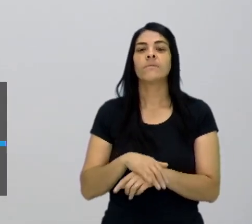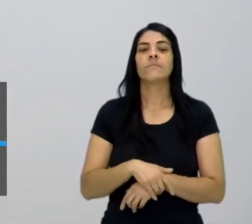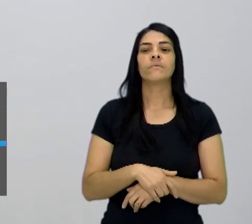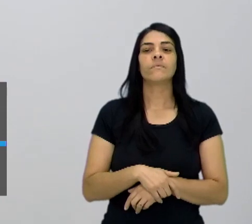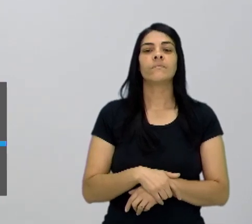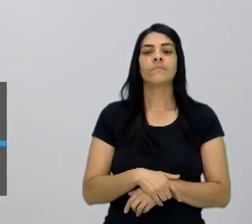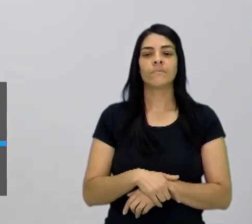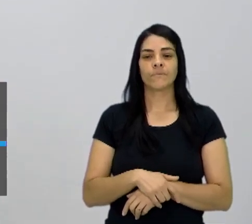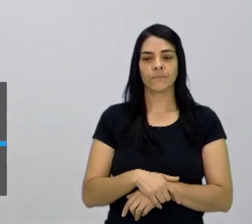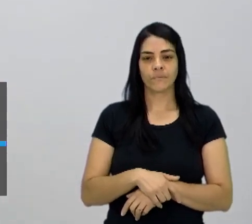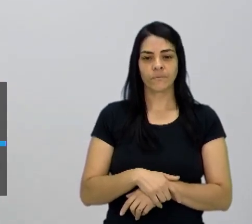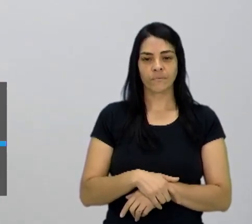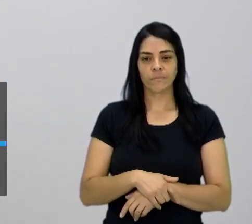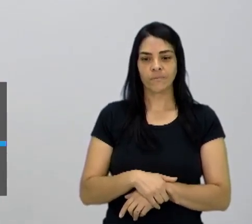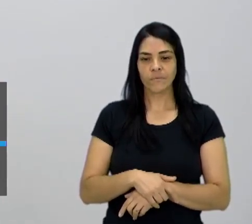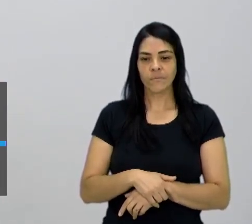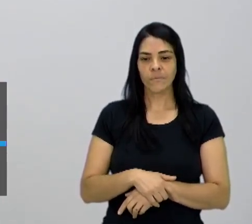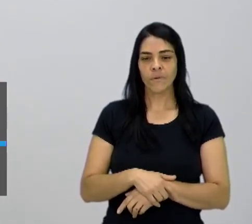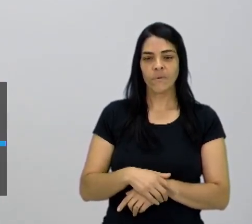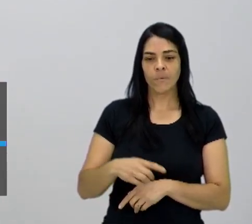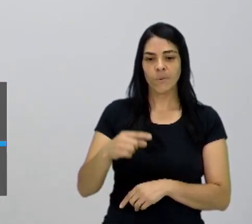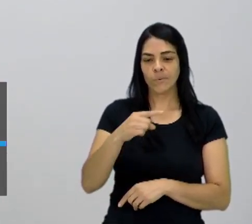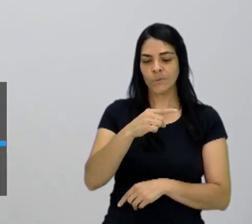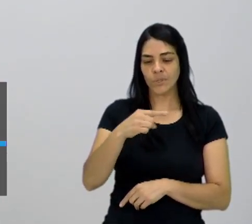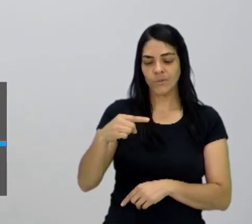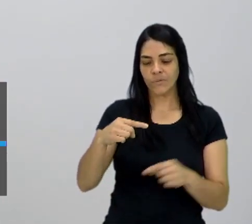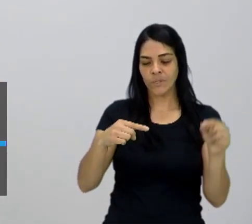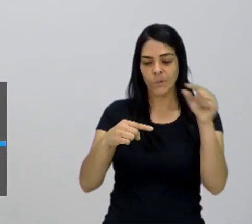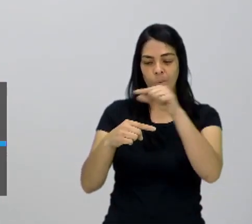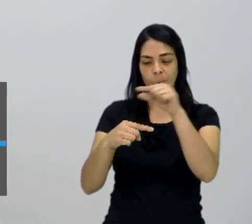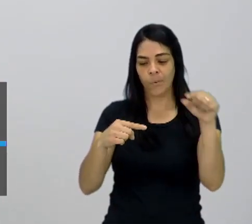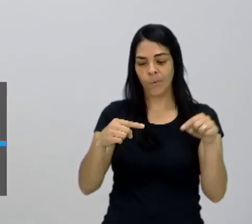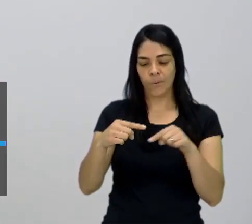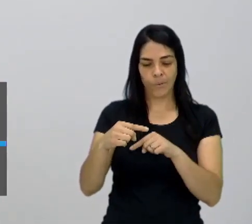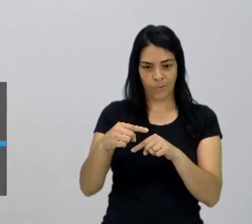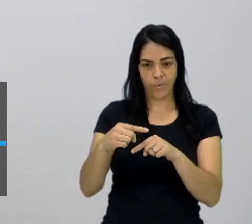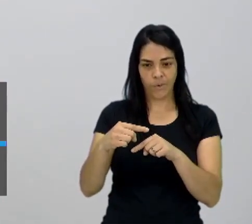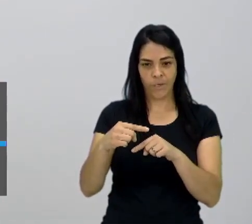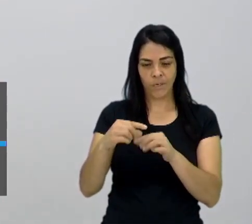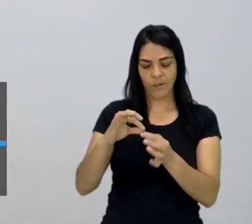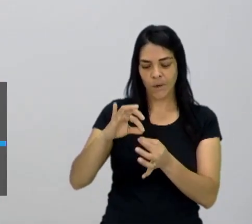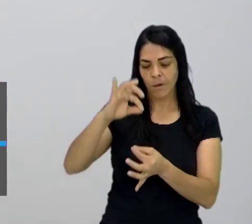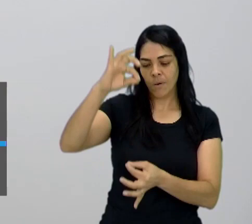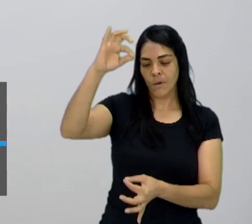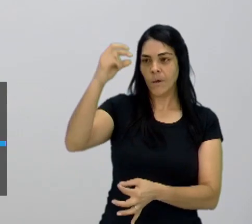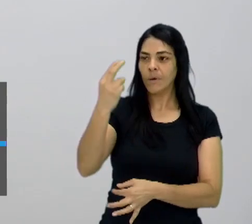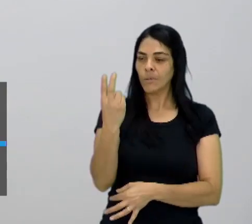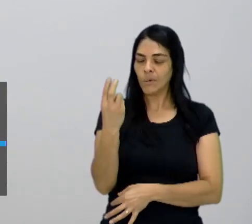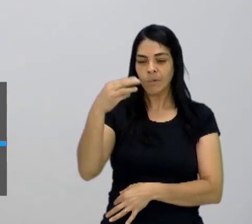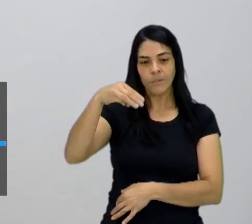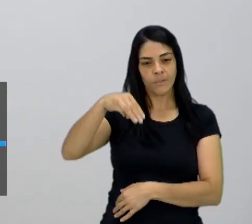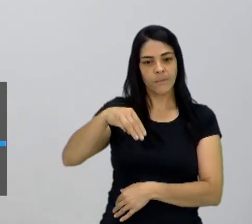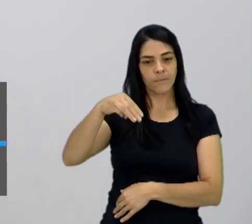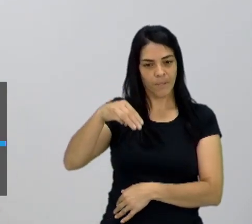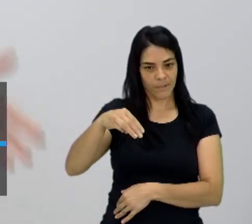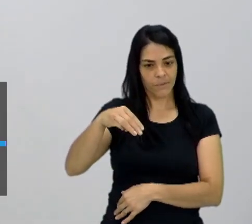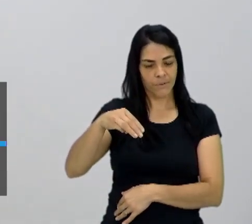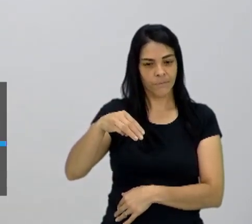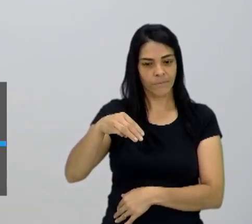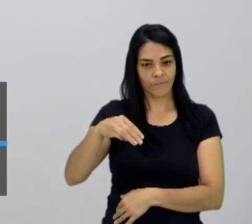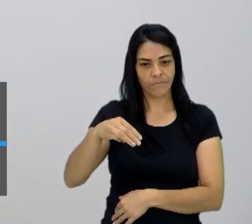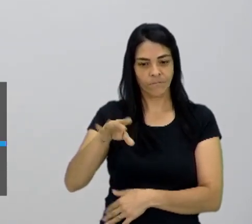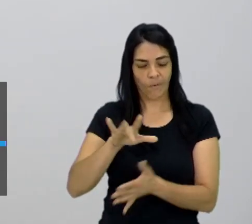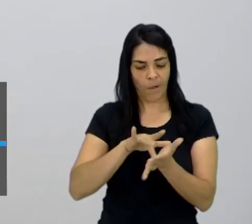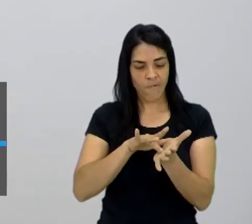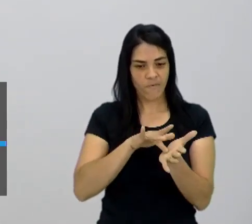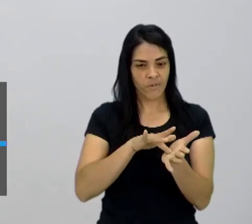a Nayane. Eu vou chutar aqui que a altura dela seja de 2 metros, só que não, tá? E a minha